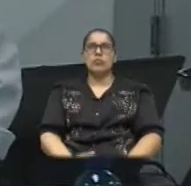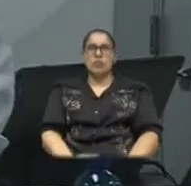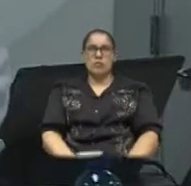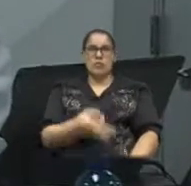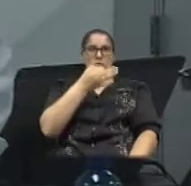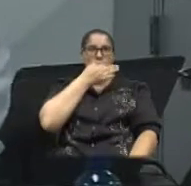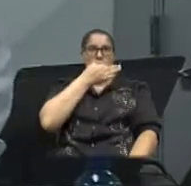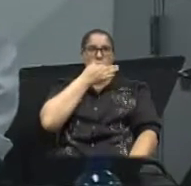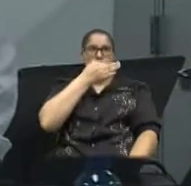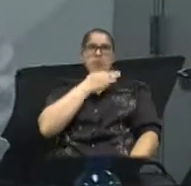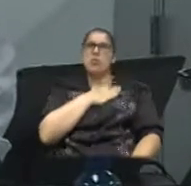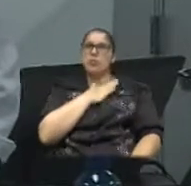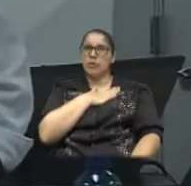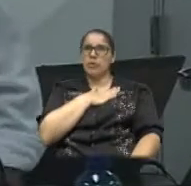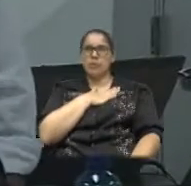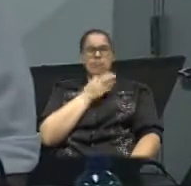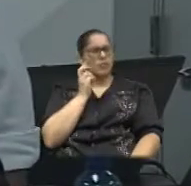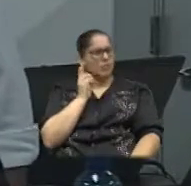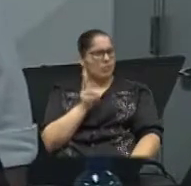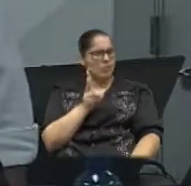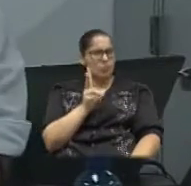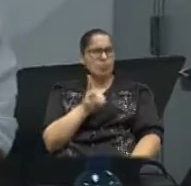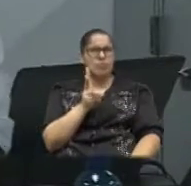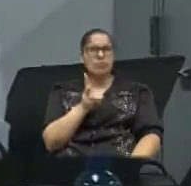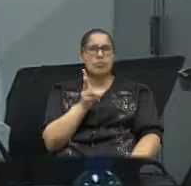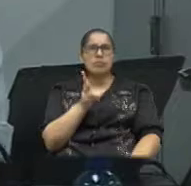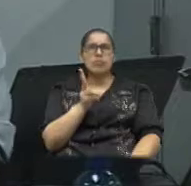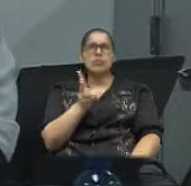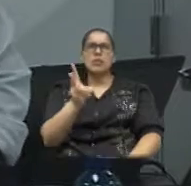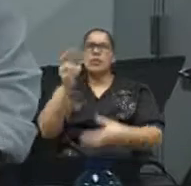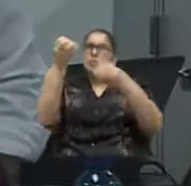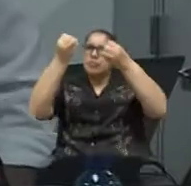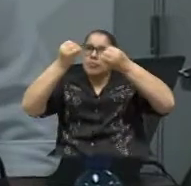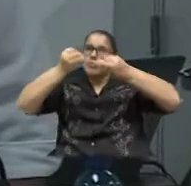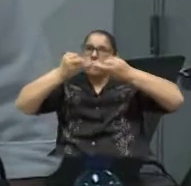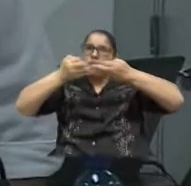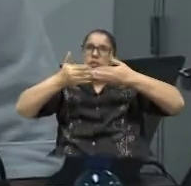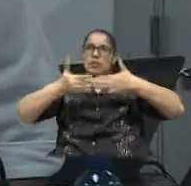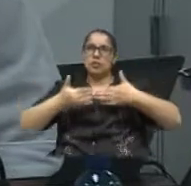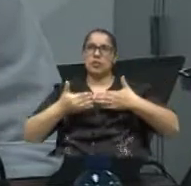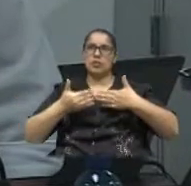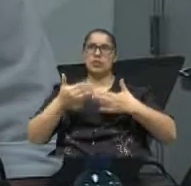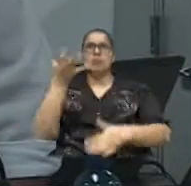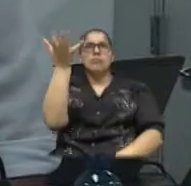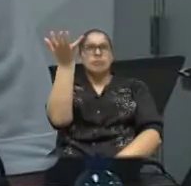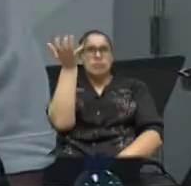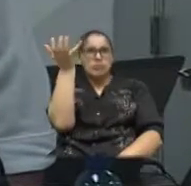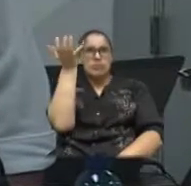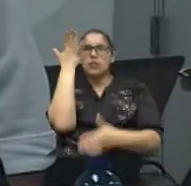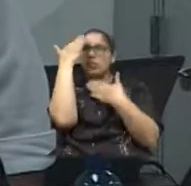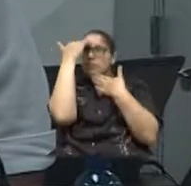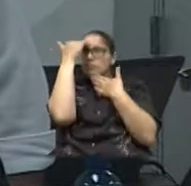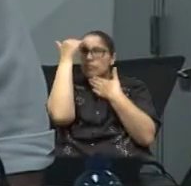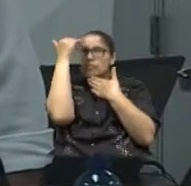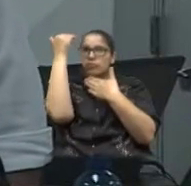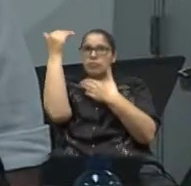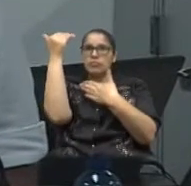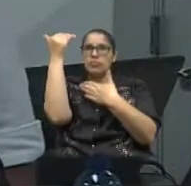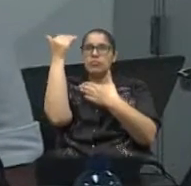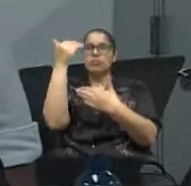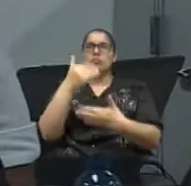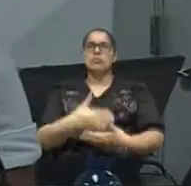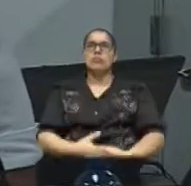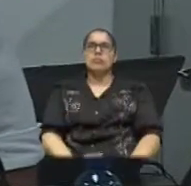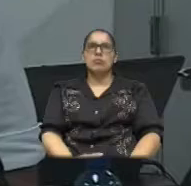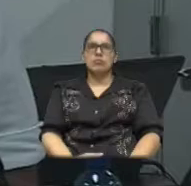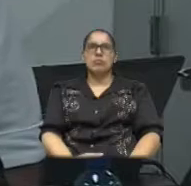como eu venho sempre falando, e quero agradecer de ter mais vereadores